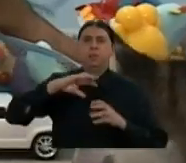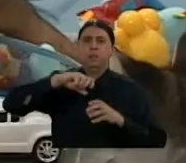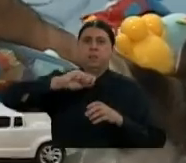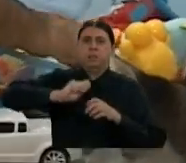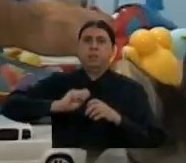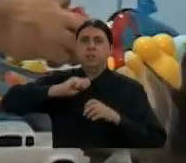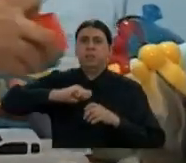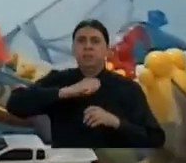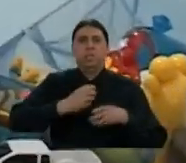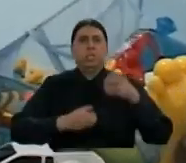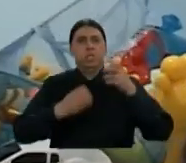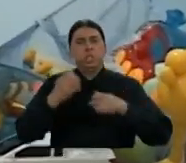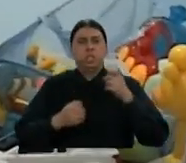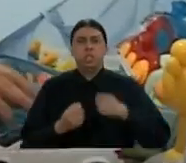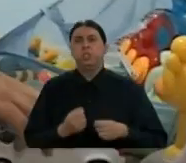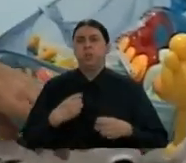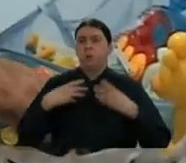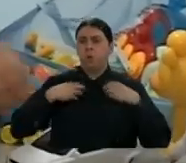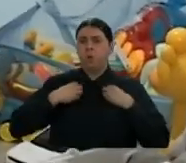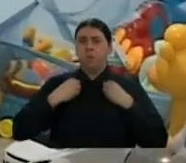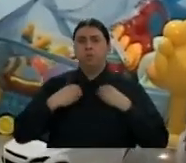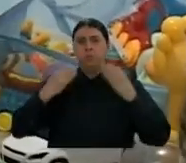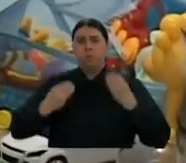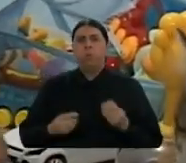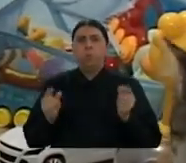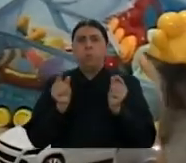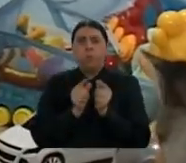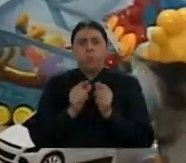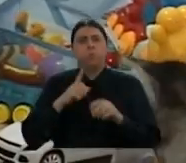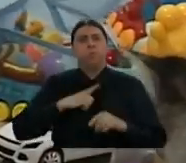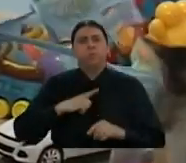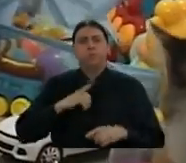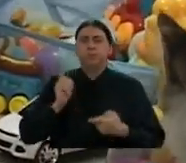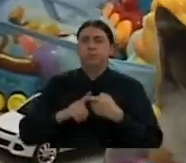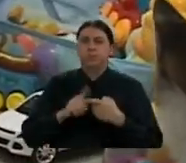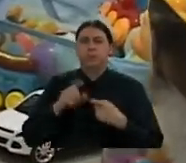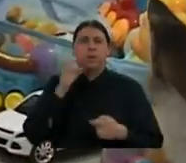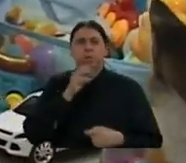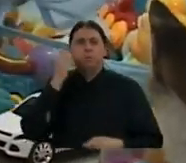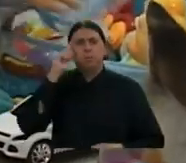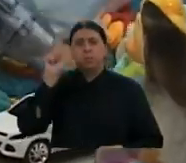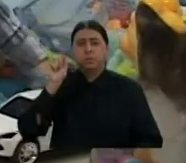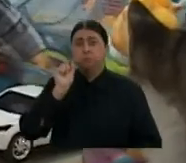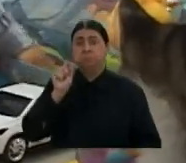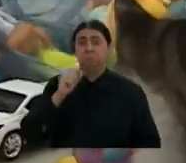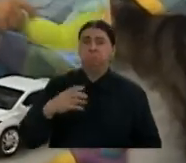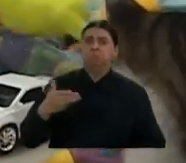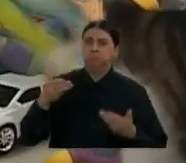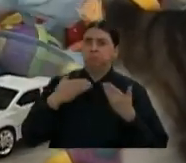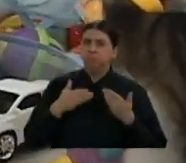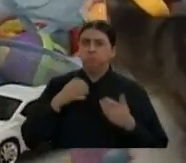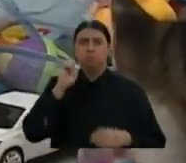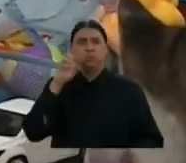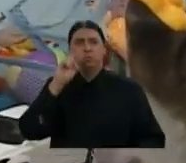fralda e nada mais porque a gente não abordava ele tão rápido e aí foi uma correria família toda